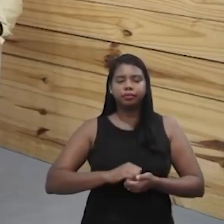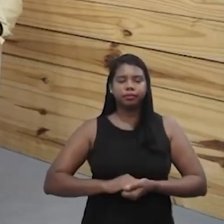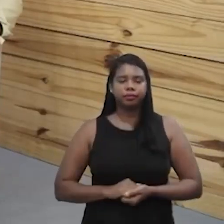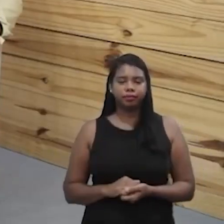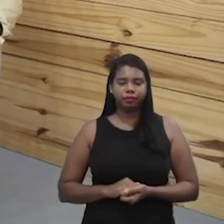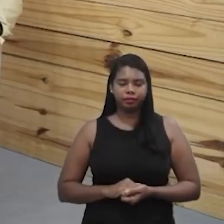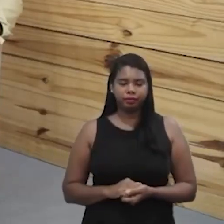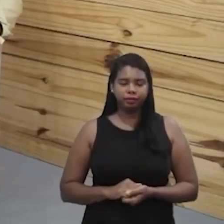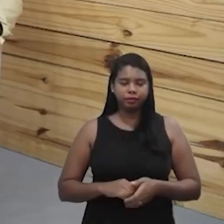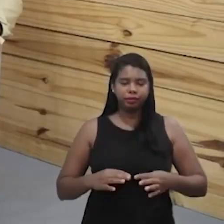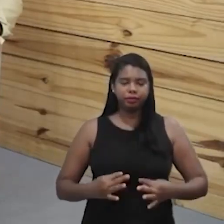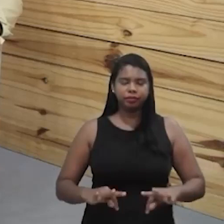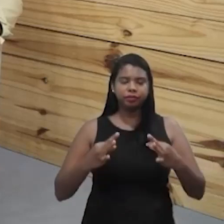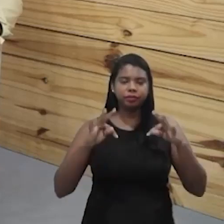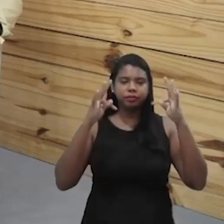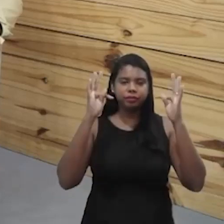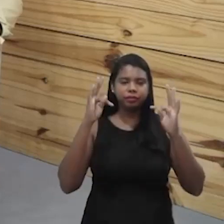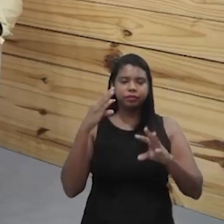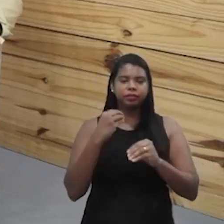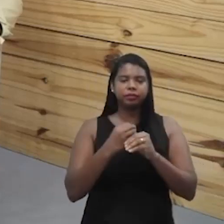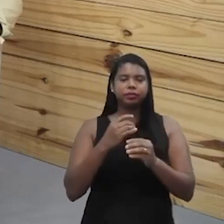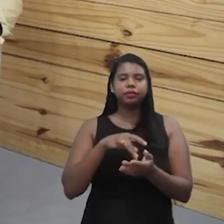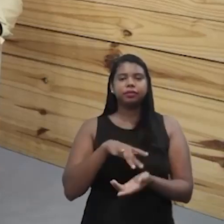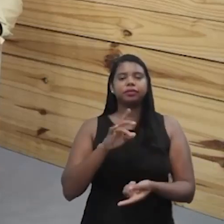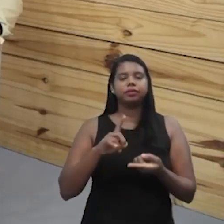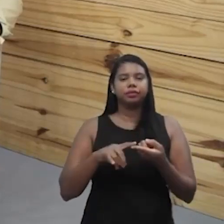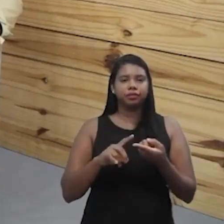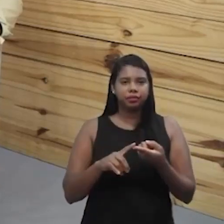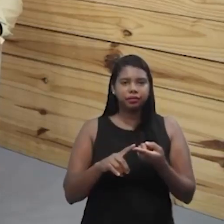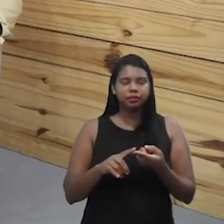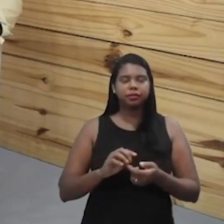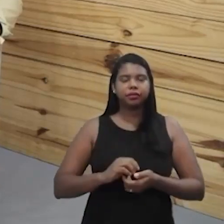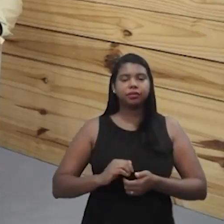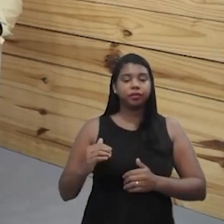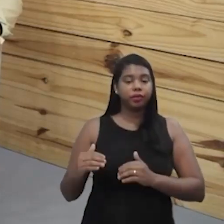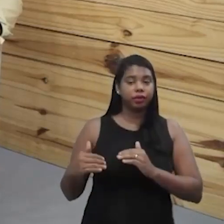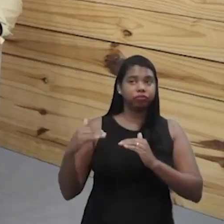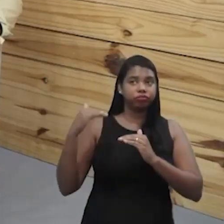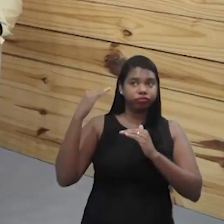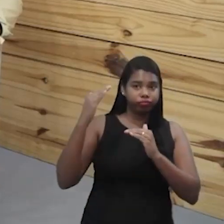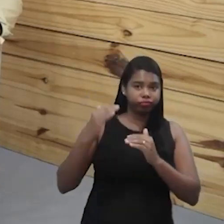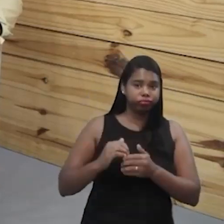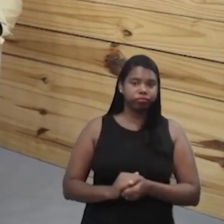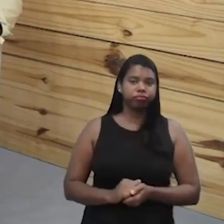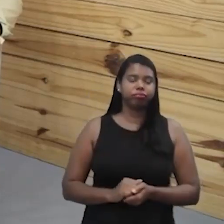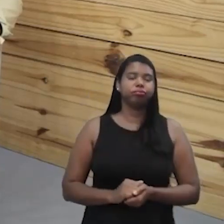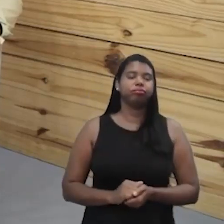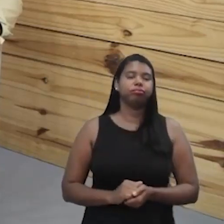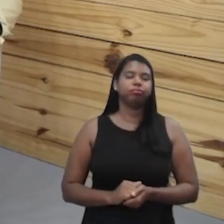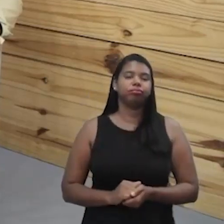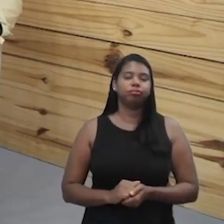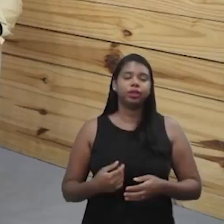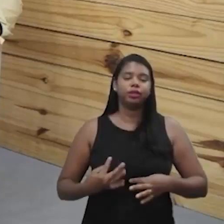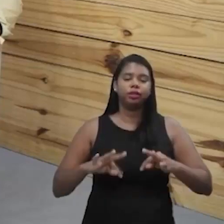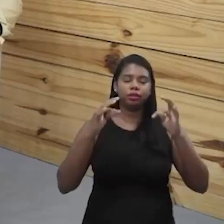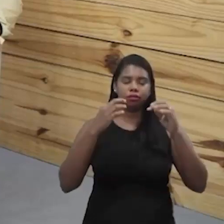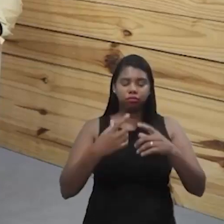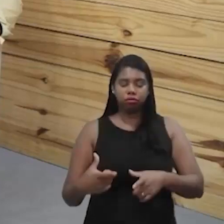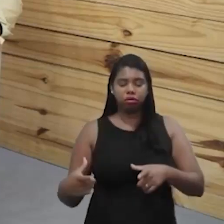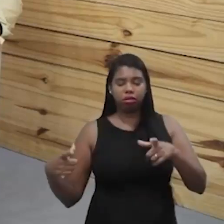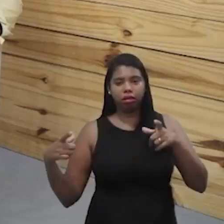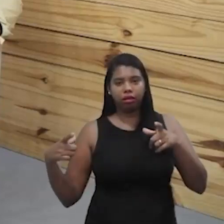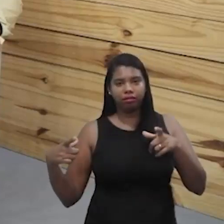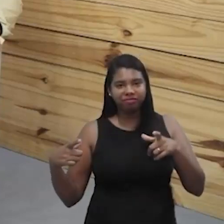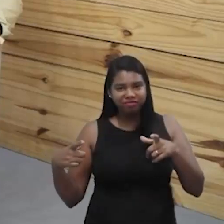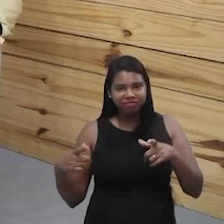a parte de tecnologia, principalmente, né, vem crescendo muito essa parte. O pessoal que